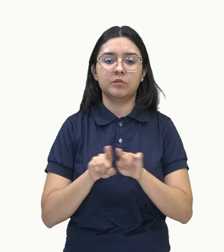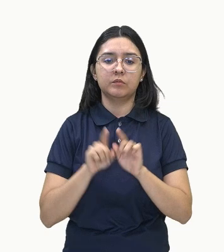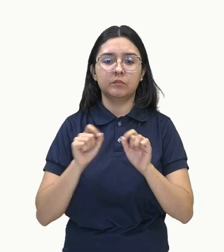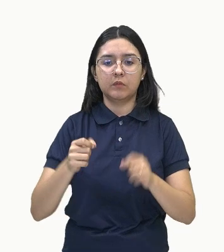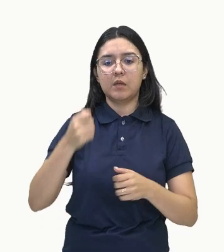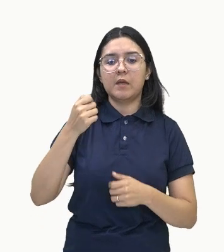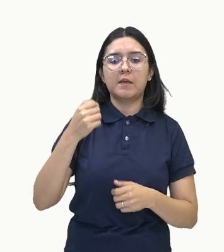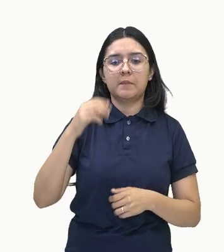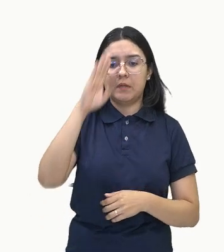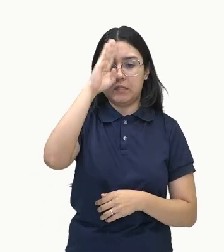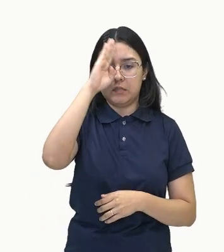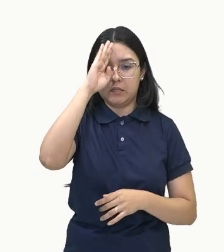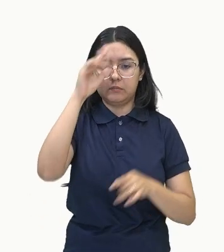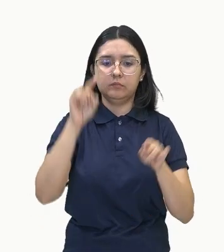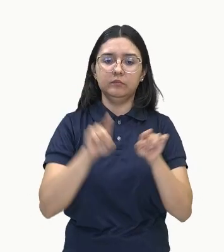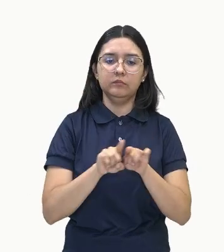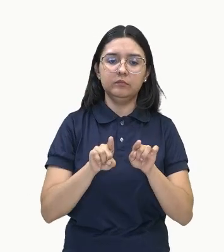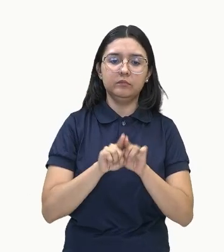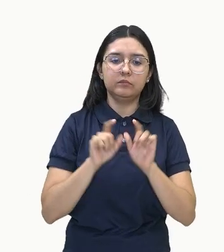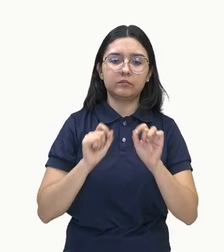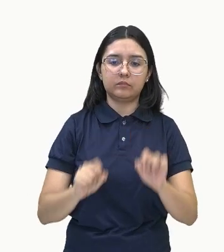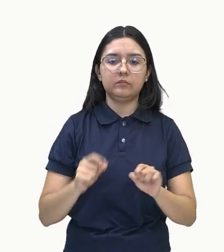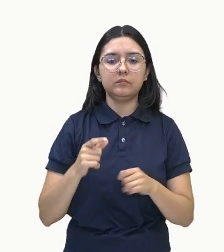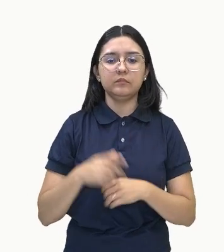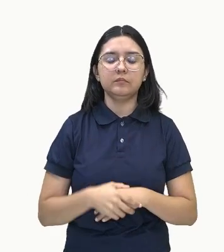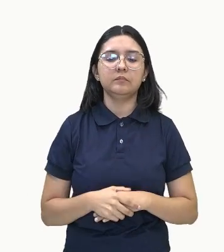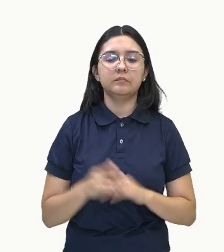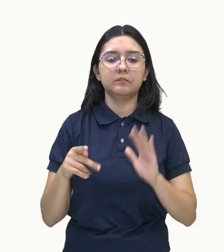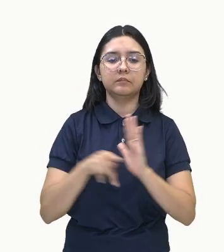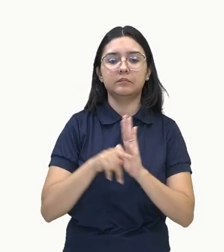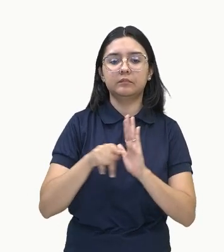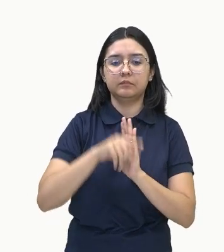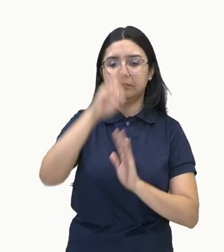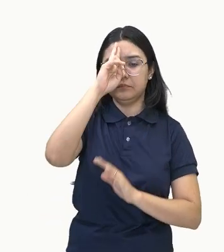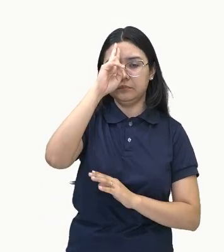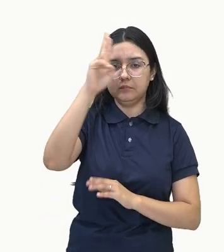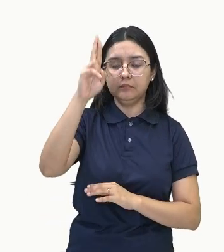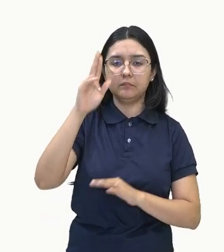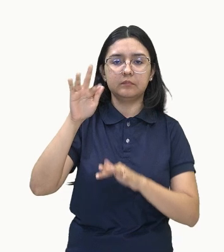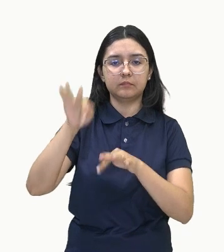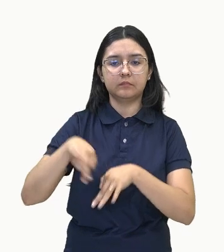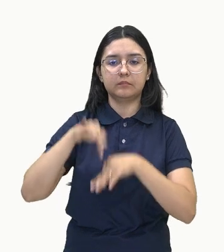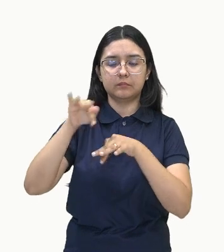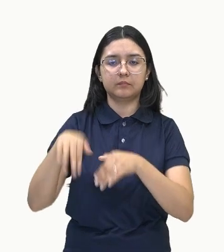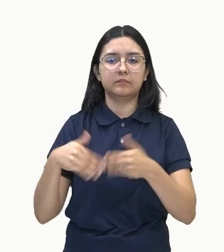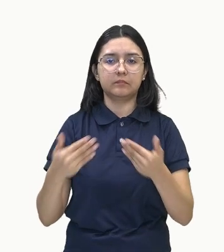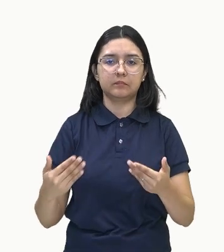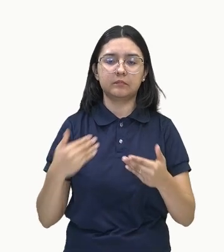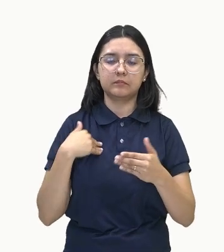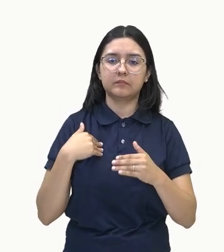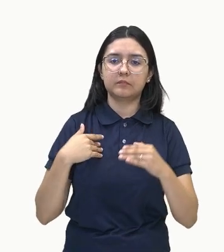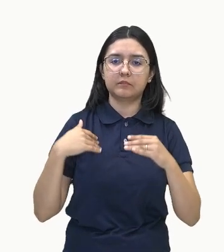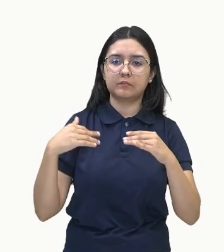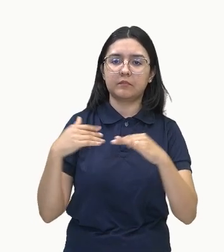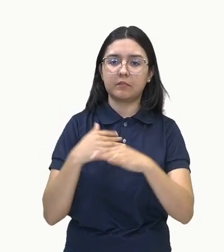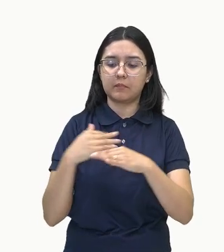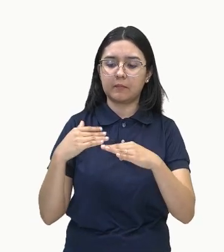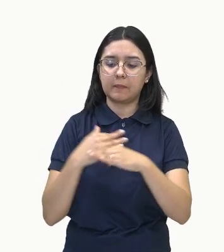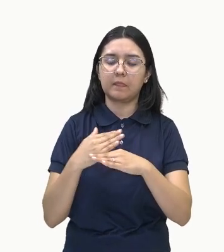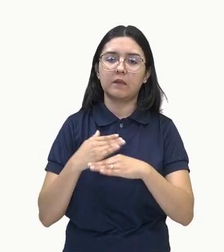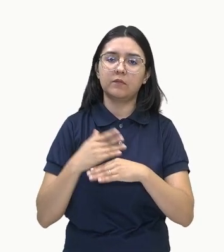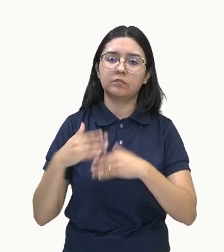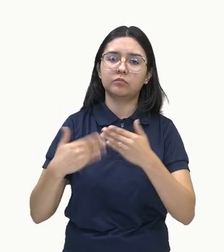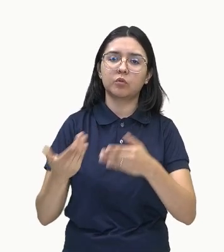senhores feudais, mas aos poucos esses burgos, essas cidades, vão ganhando a sua autonomia